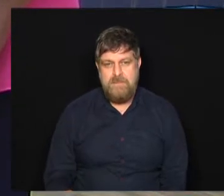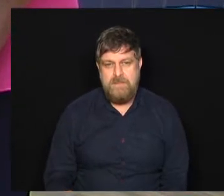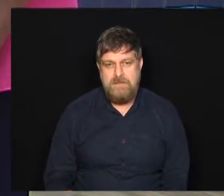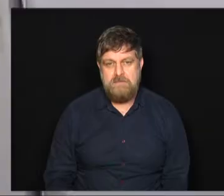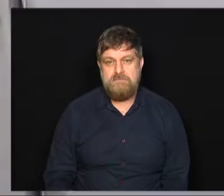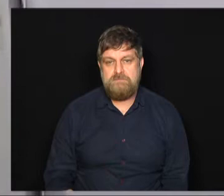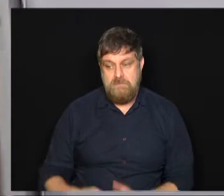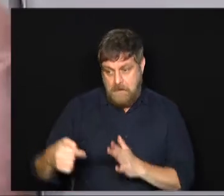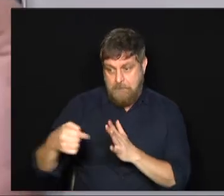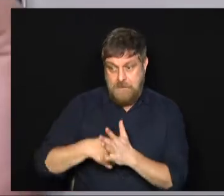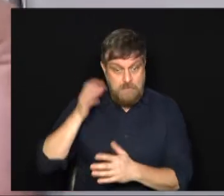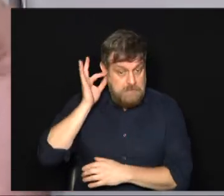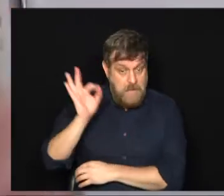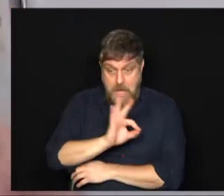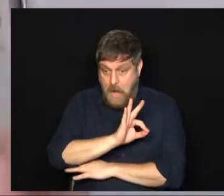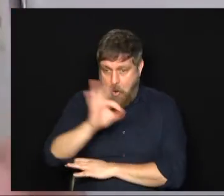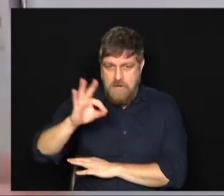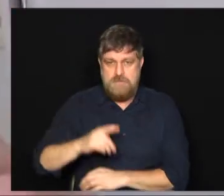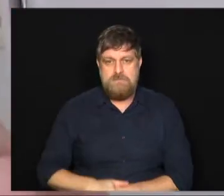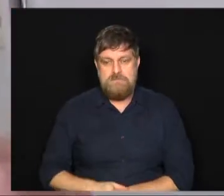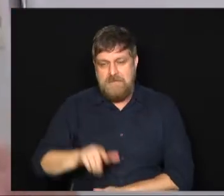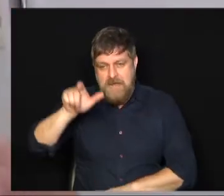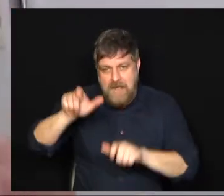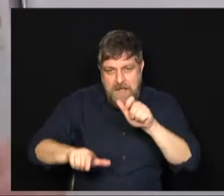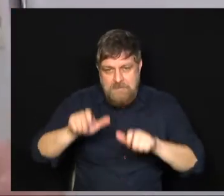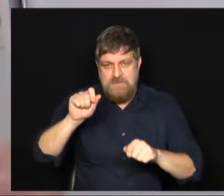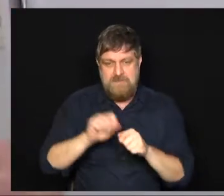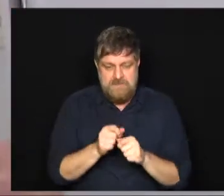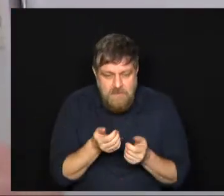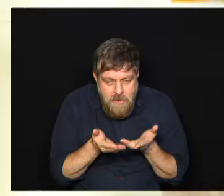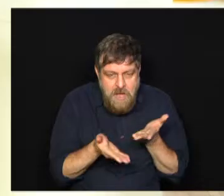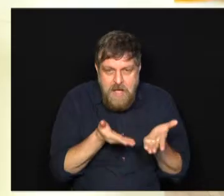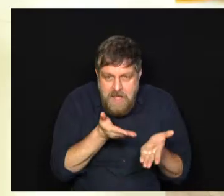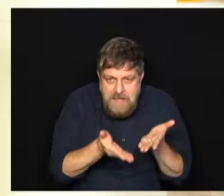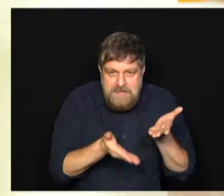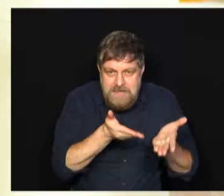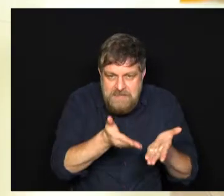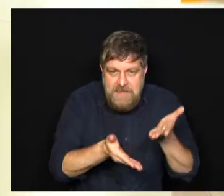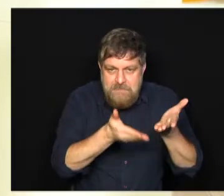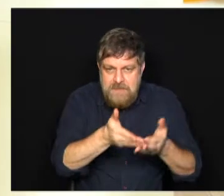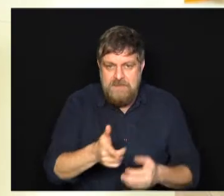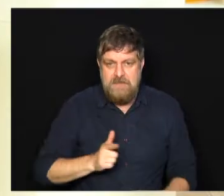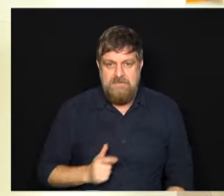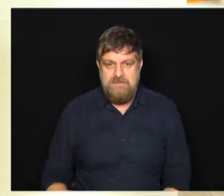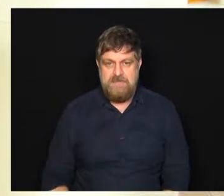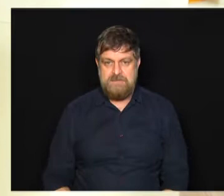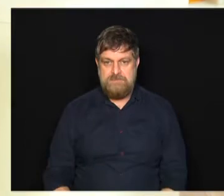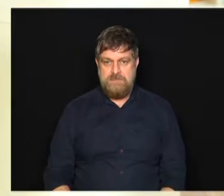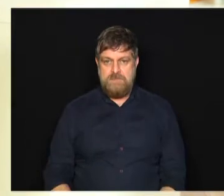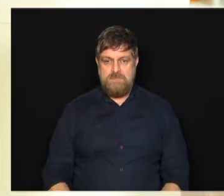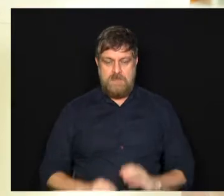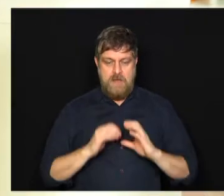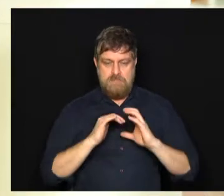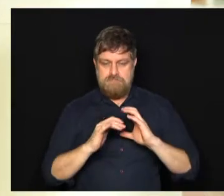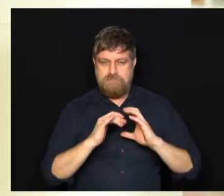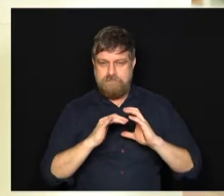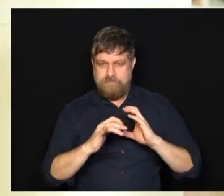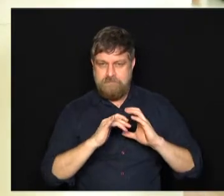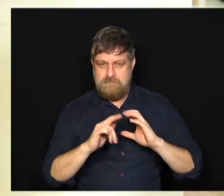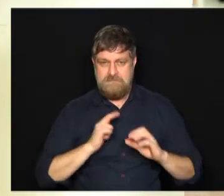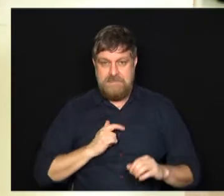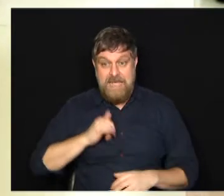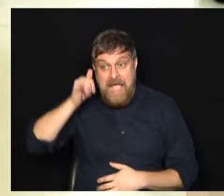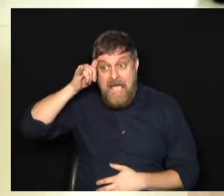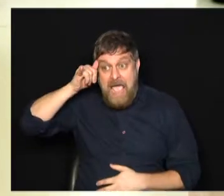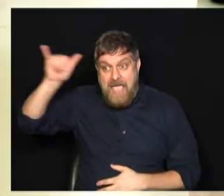Excelente pergunta. Enquanto não temos um tratamento que modifique a história natural da doença, a prevenção é